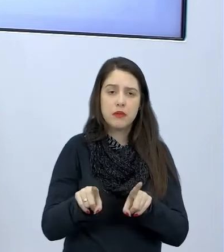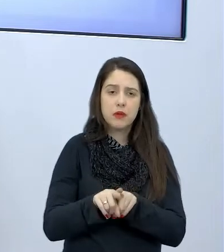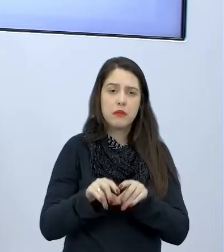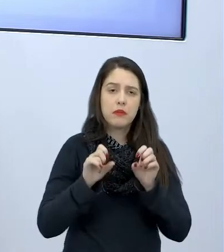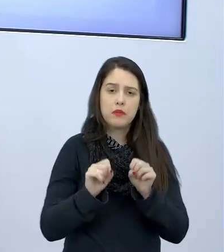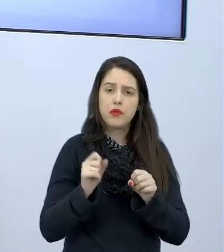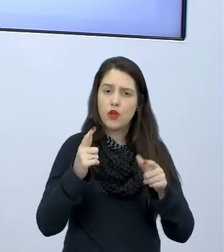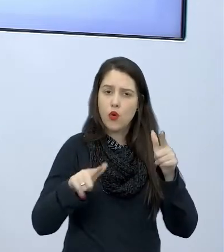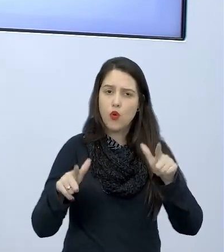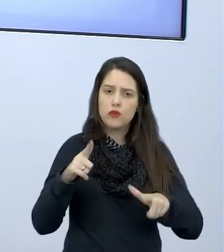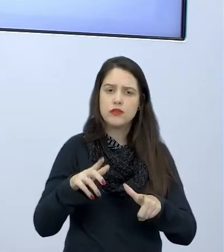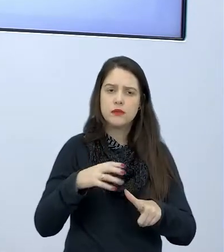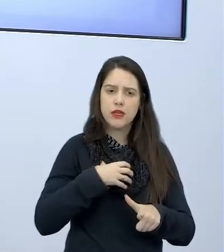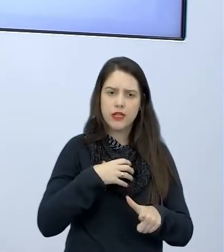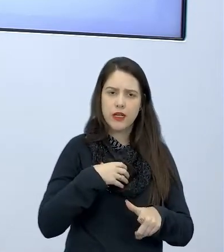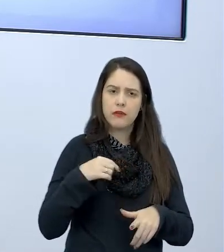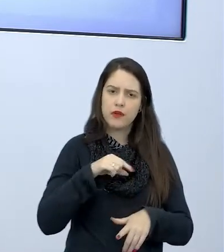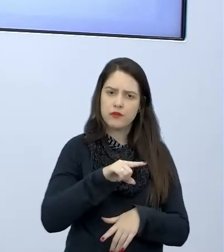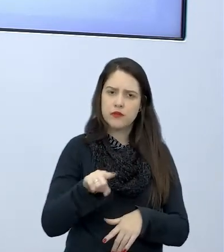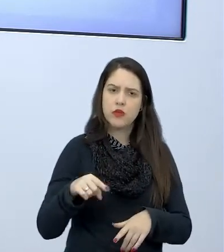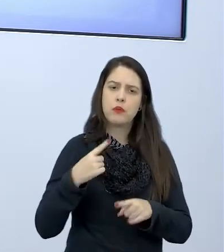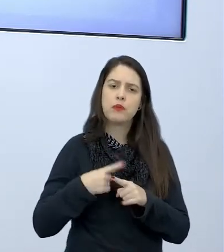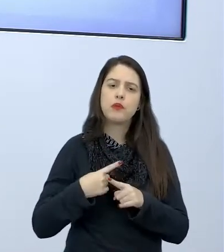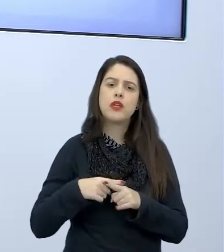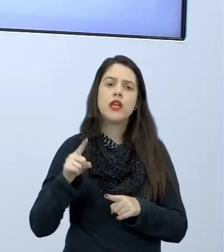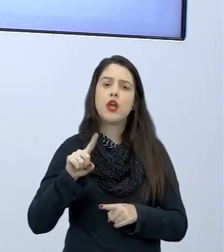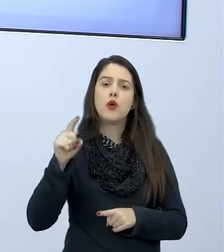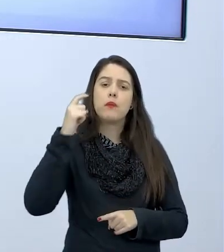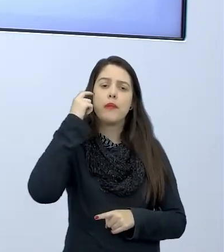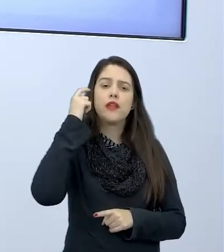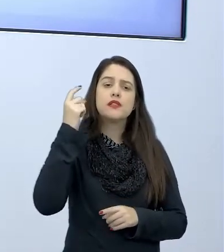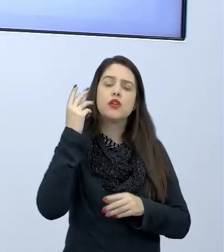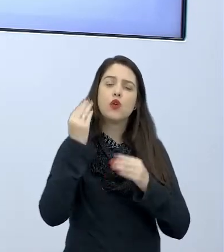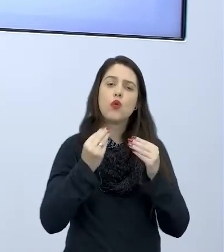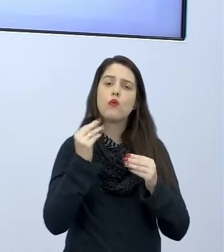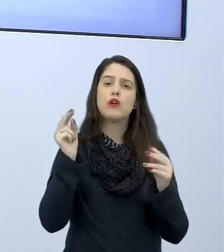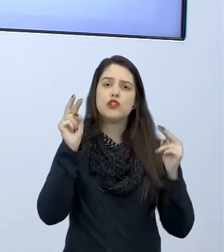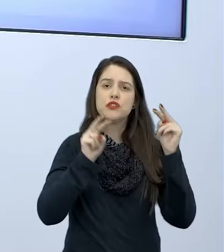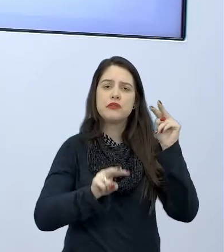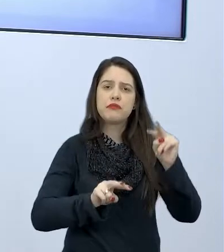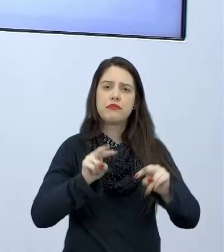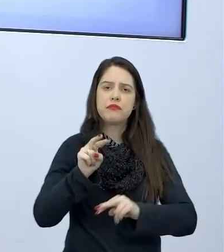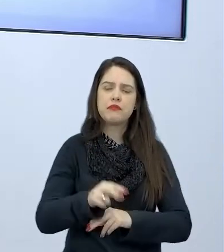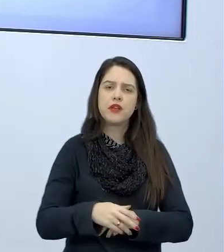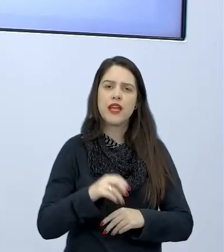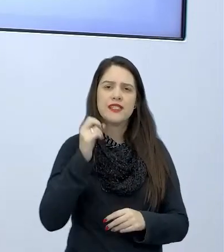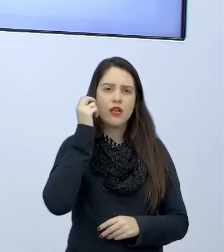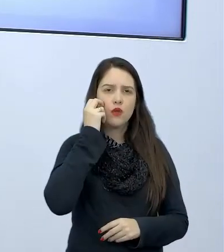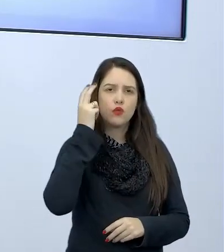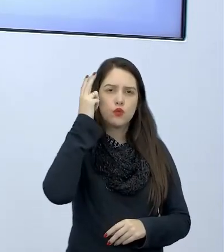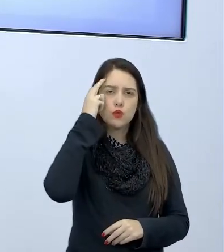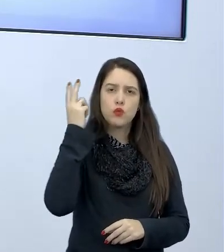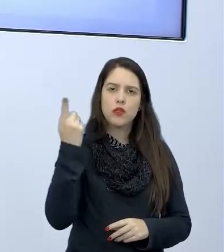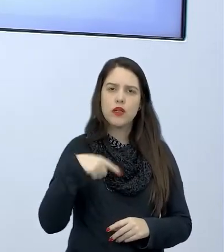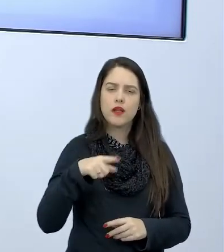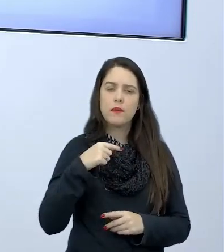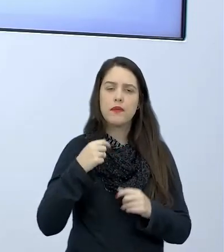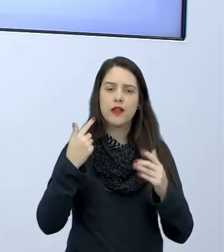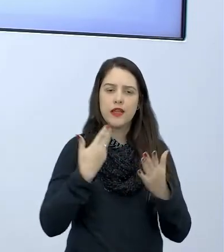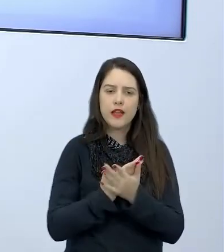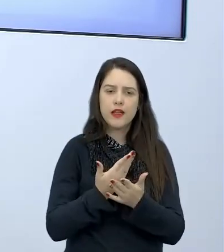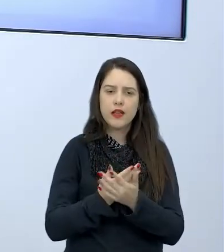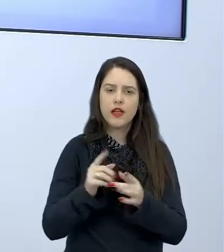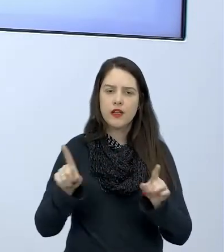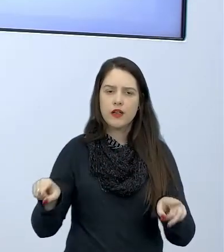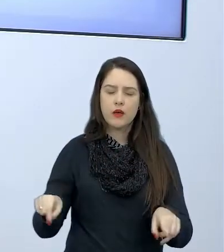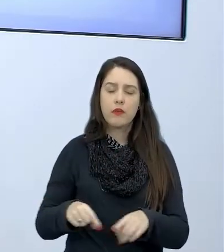ser de outra maneira para você. Por que não pensar em como a gente vê essa cultura, né, sendo passada